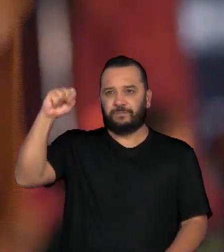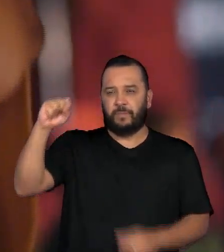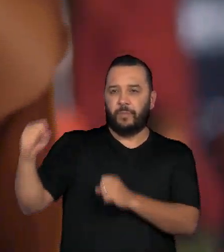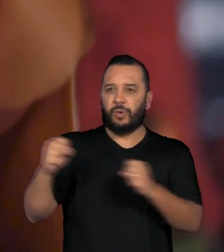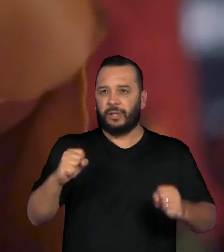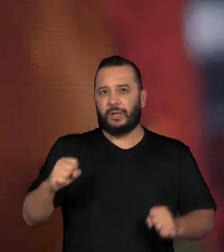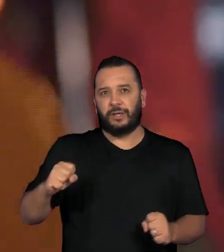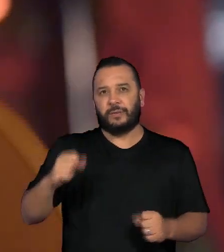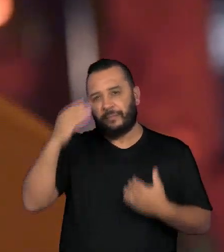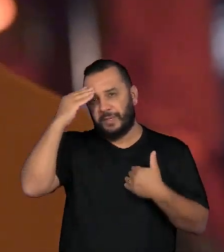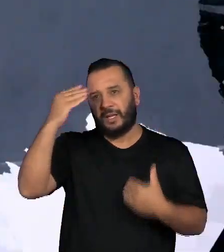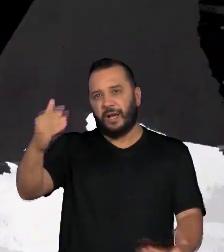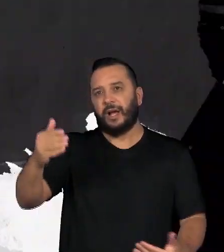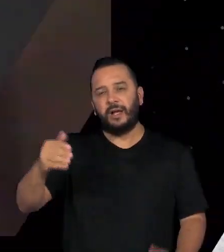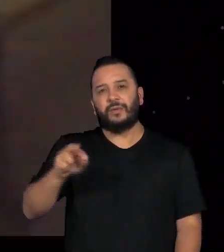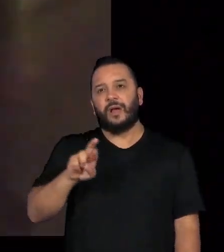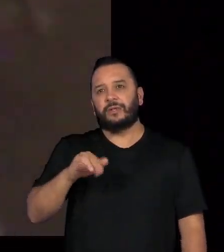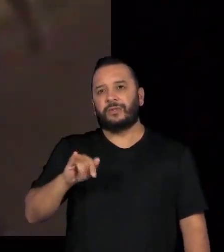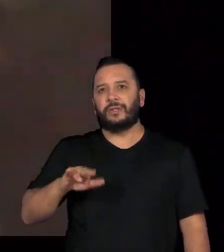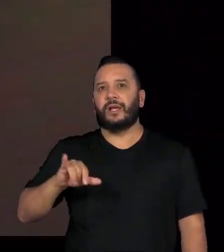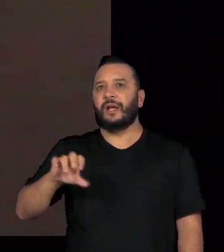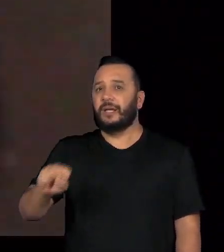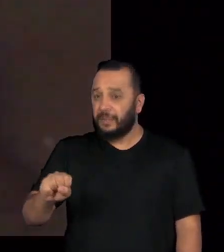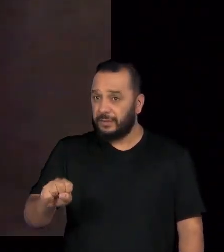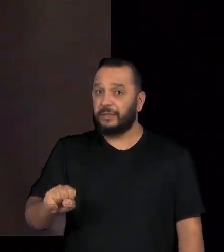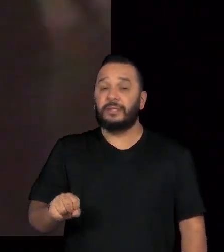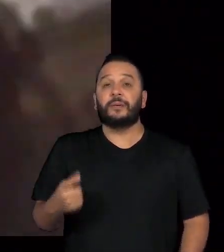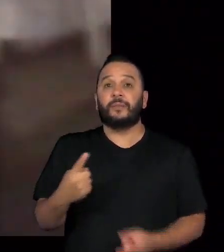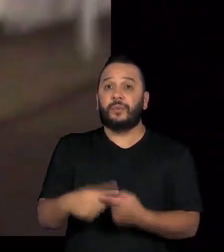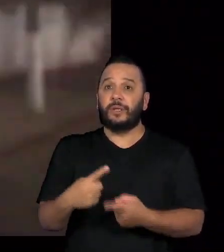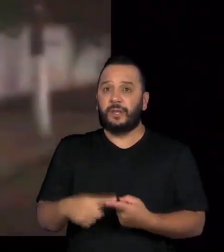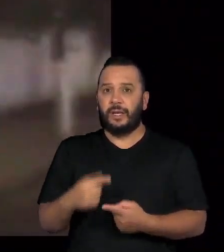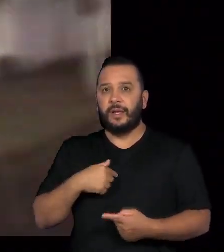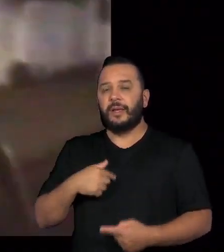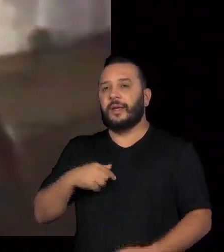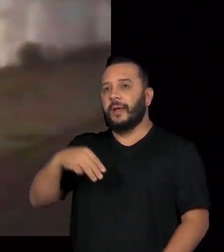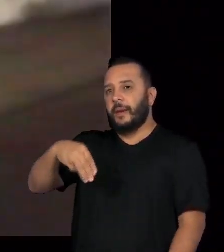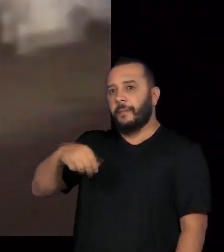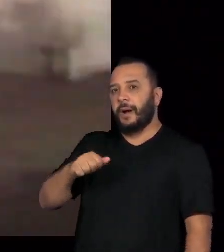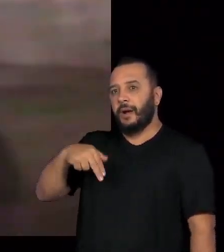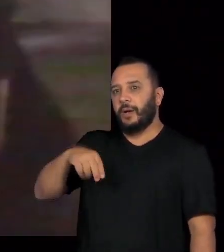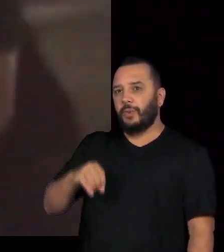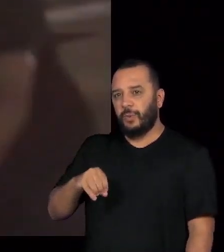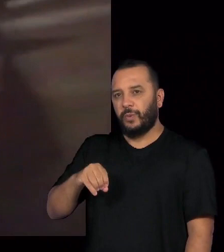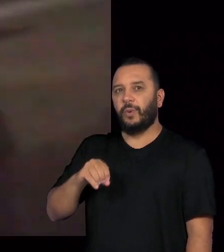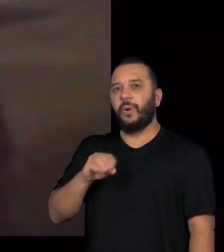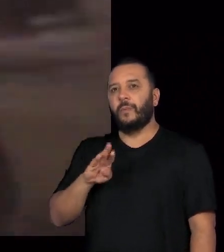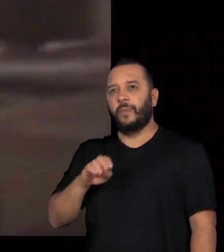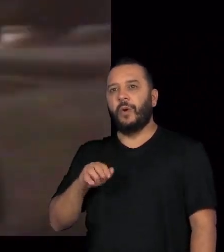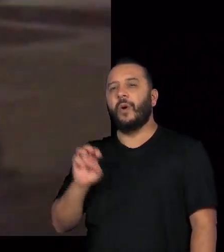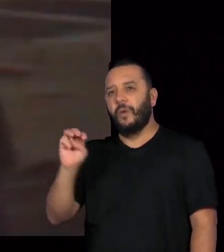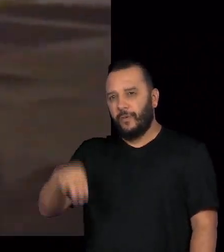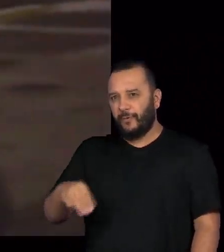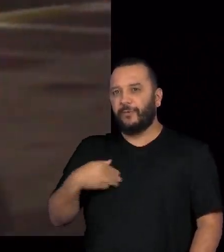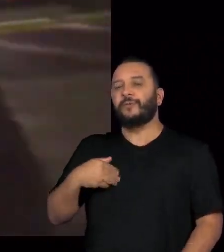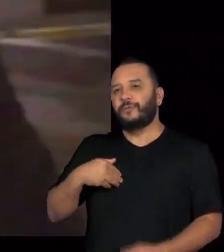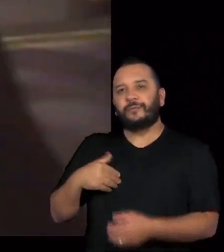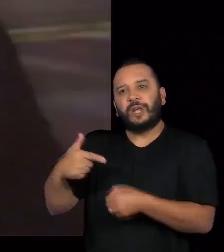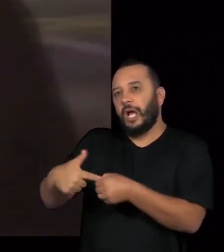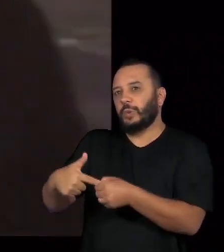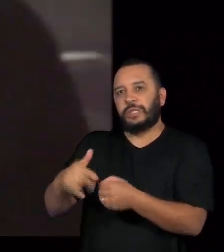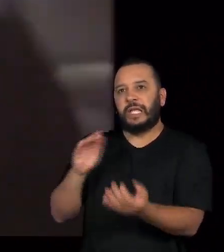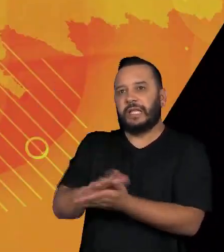Muito obrigado, Racionais. Isso é o Mano Brown. Deixa faltar gasolina no Racionais